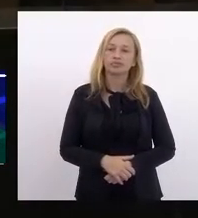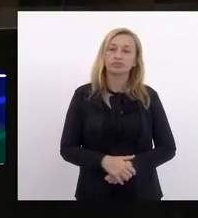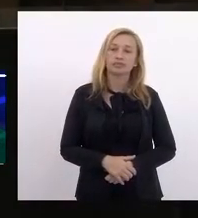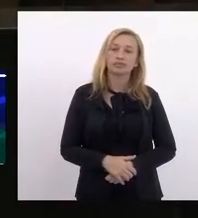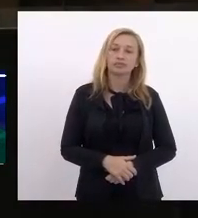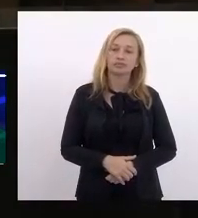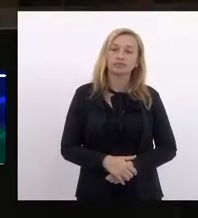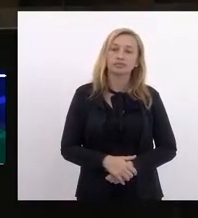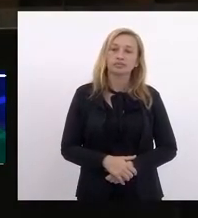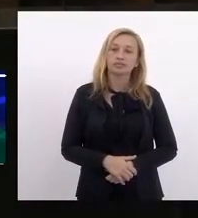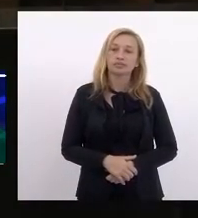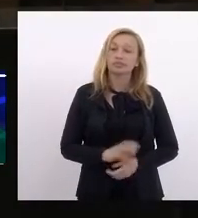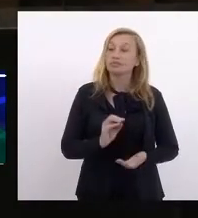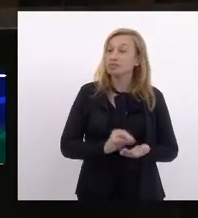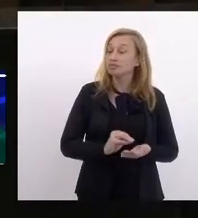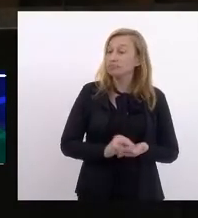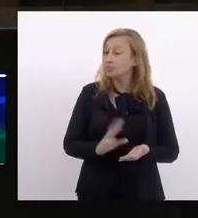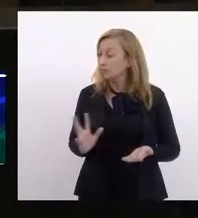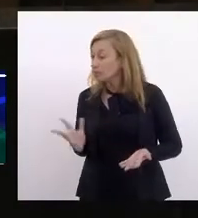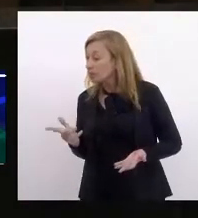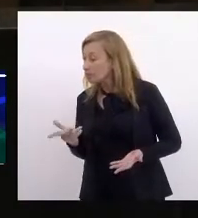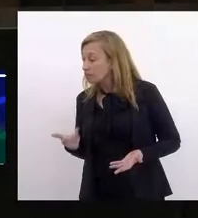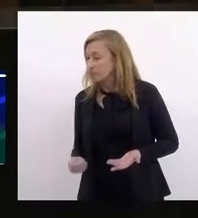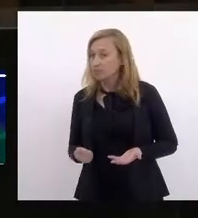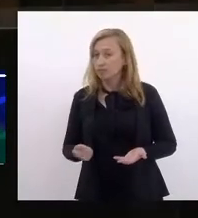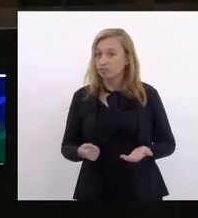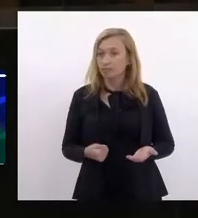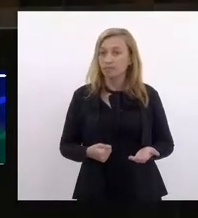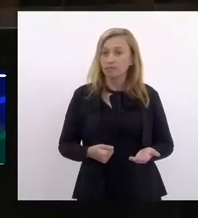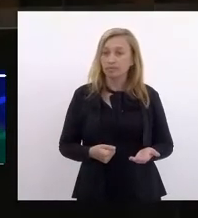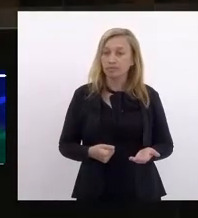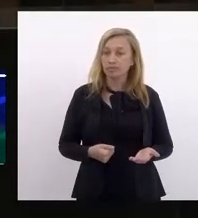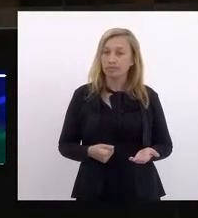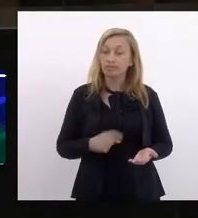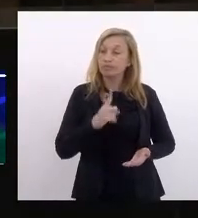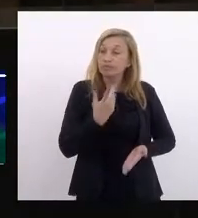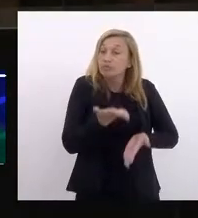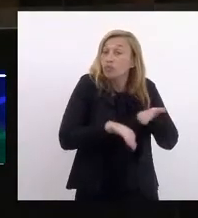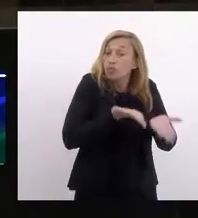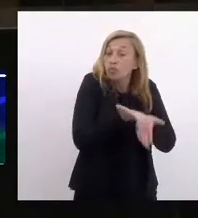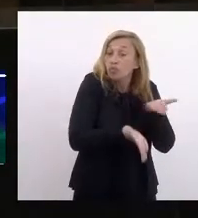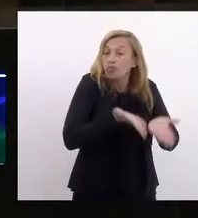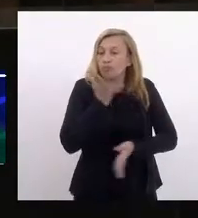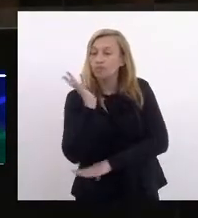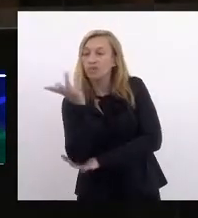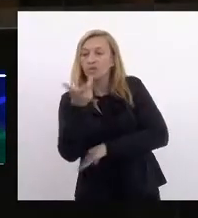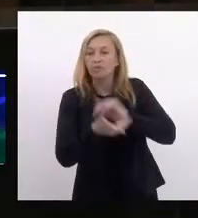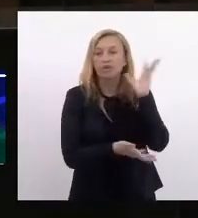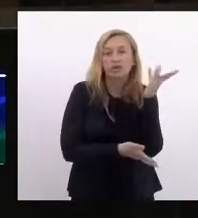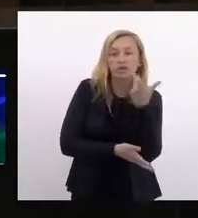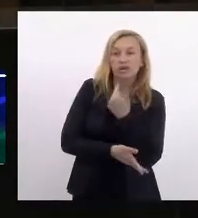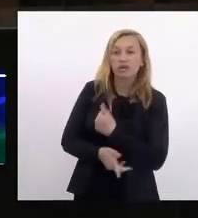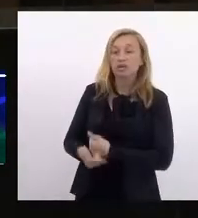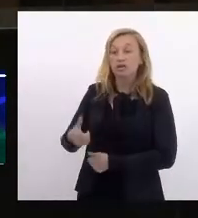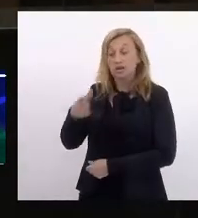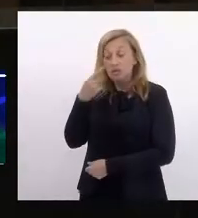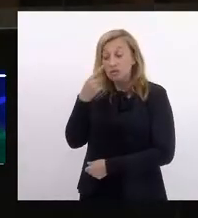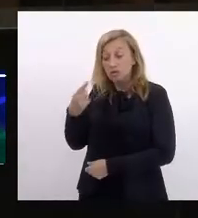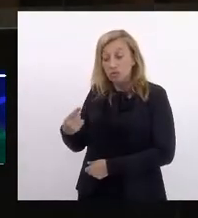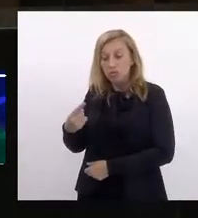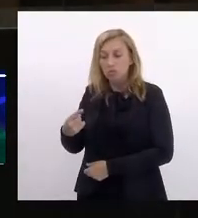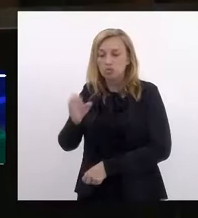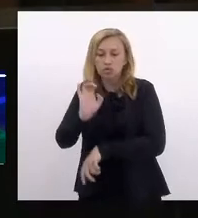ineficiência, o descumprimento das tratativas e leis ambientais que temos no estado do Rio de